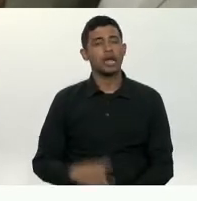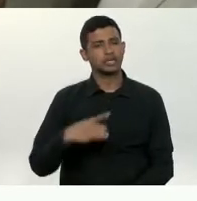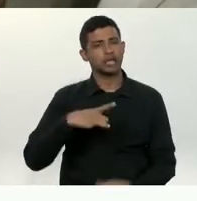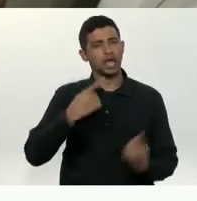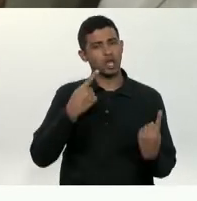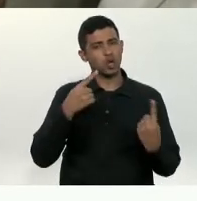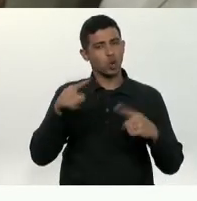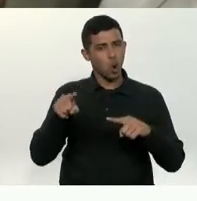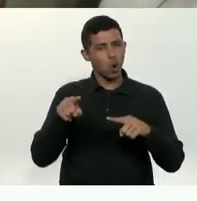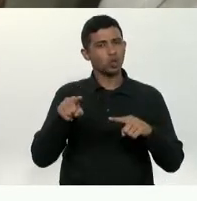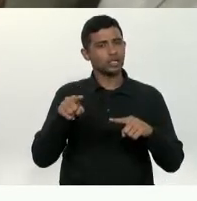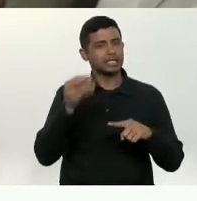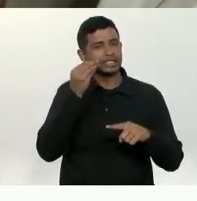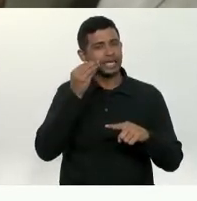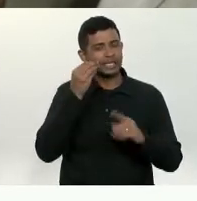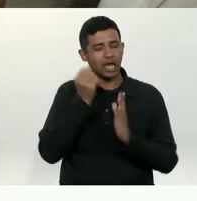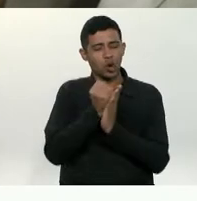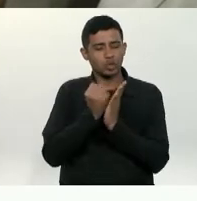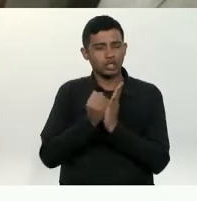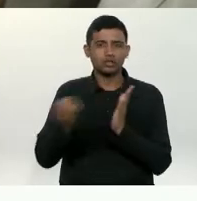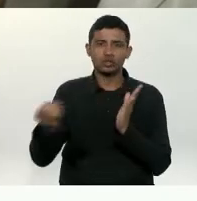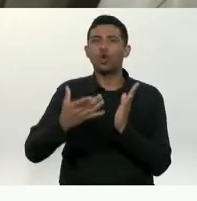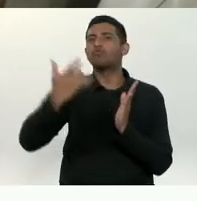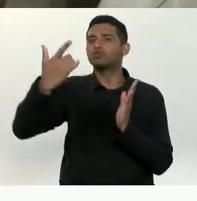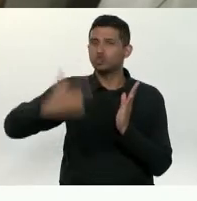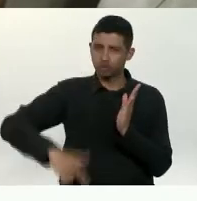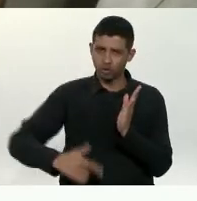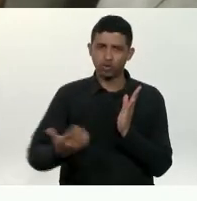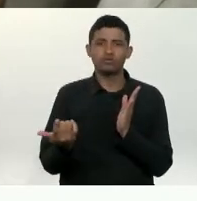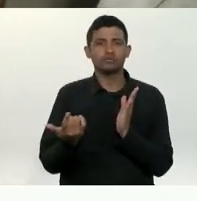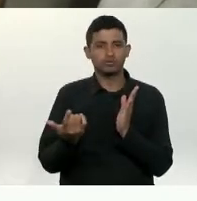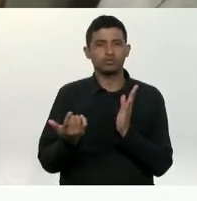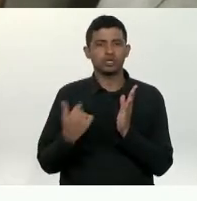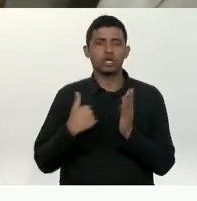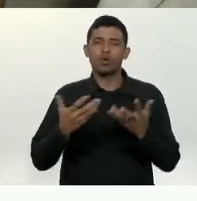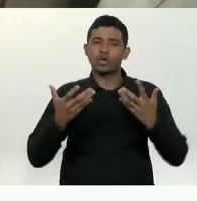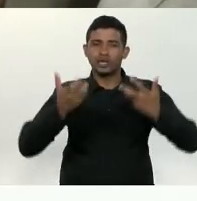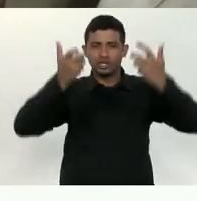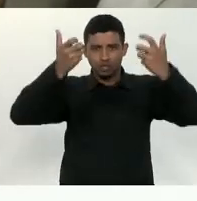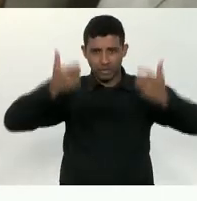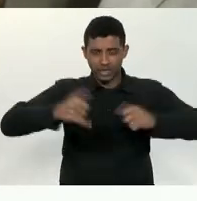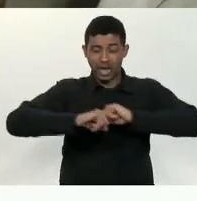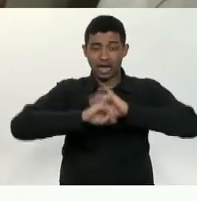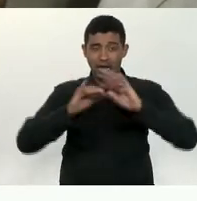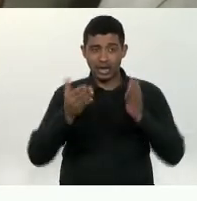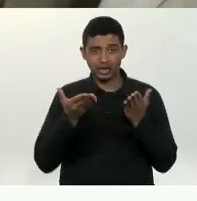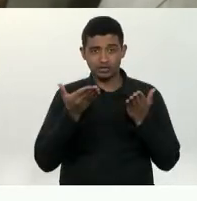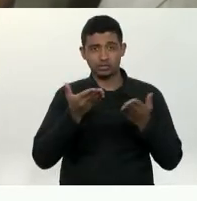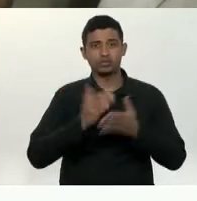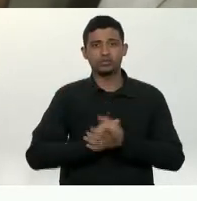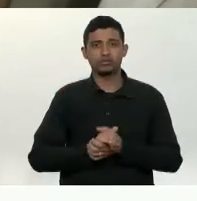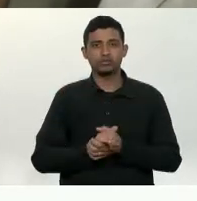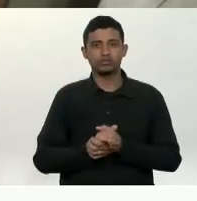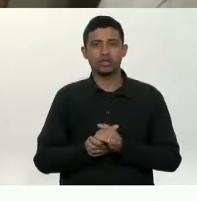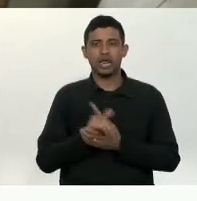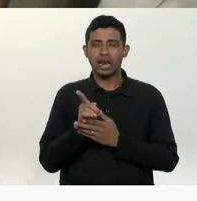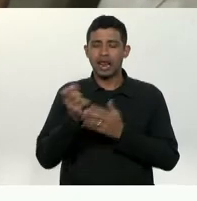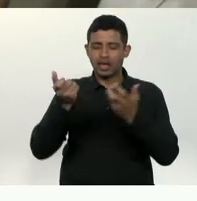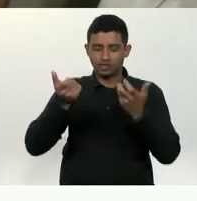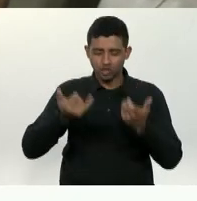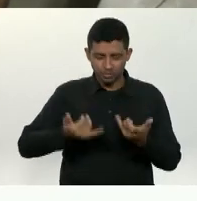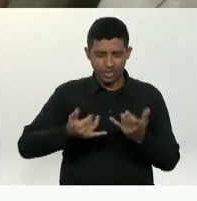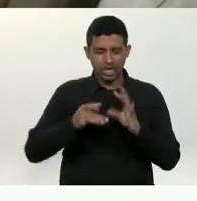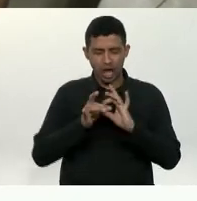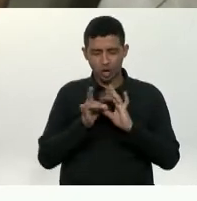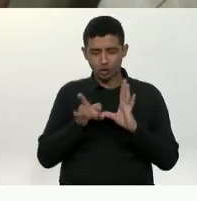A imposição da renovação da outorga, e aí que eu gostaria só de fazer um esclarecimento à Vossa Excelência, que diz que nos autoriza a antecipar. Não